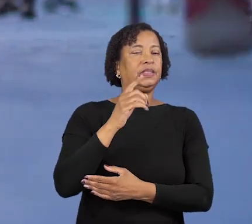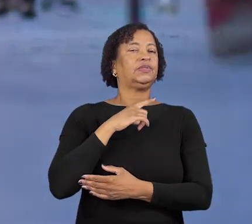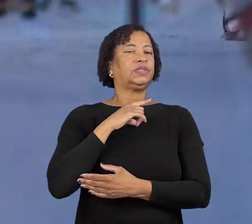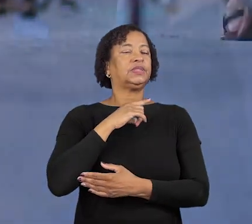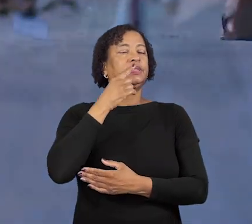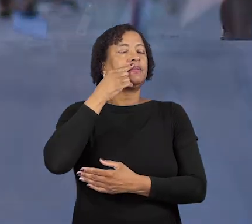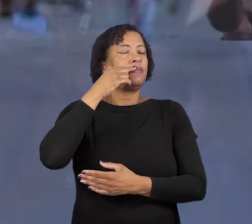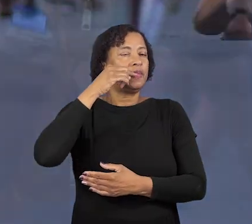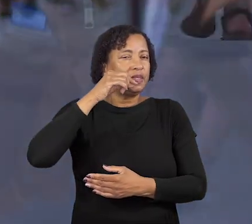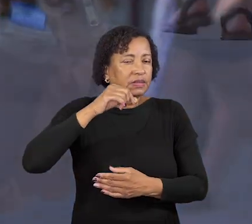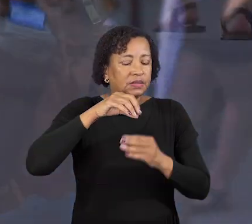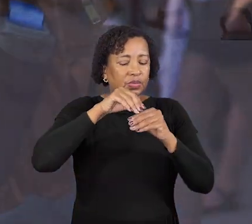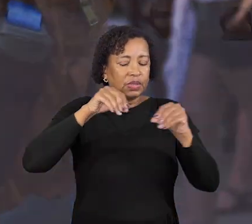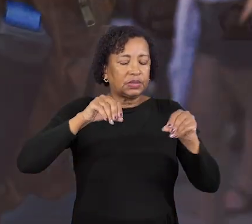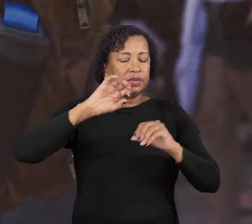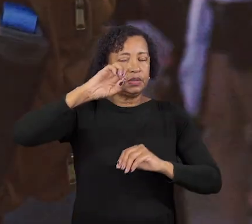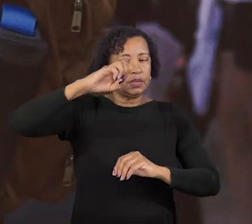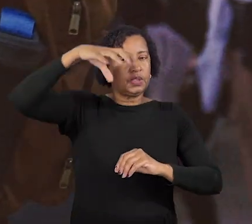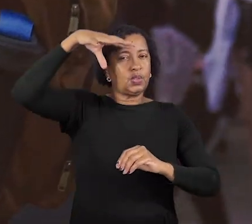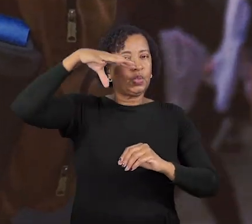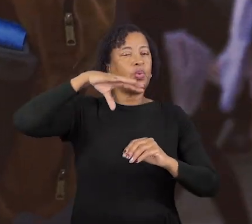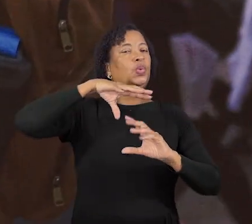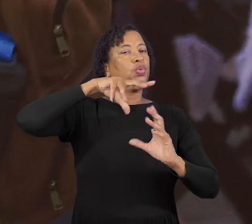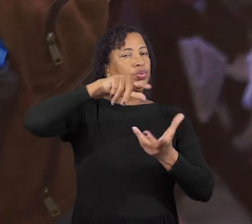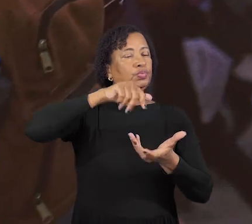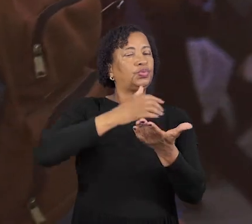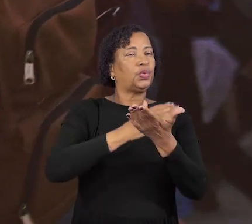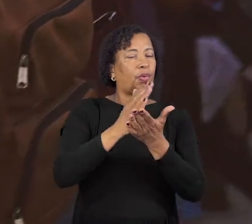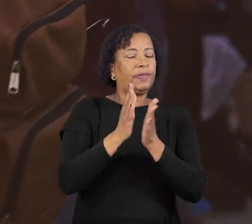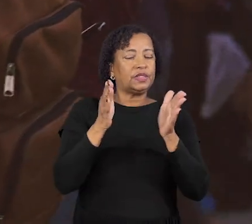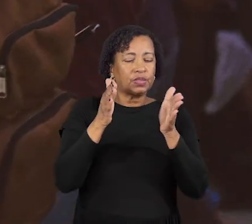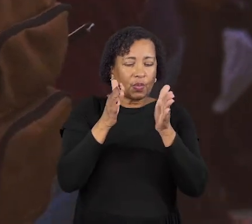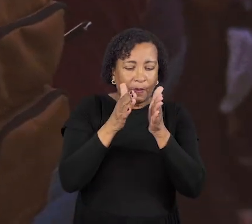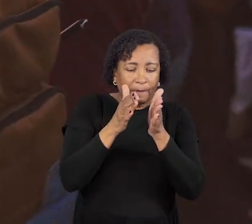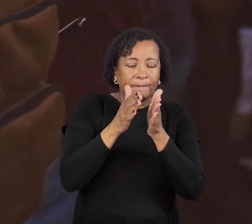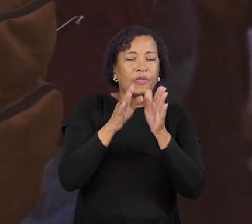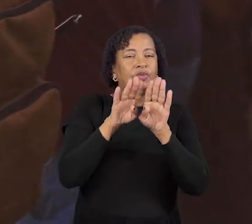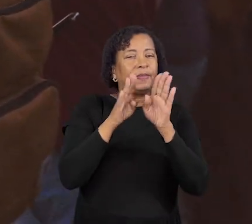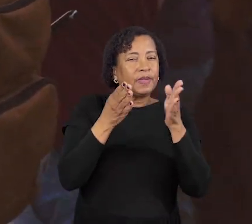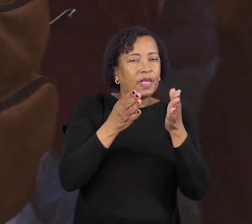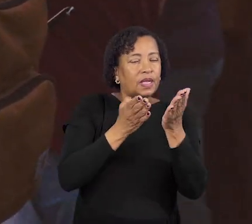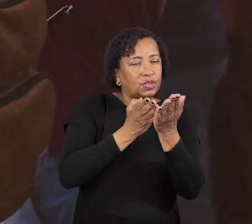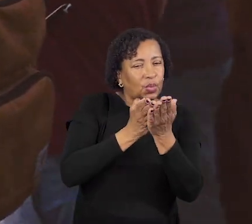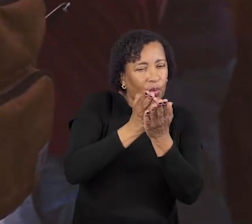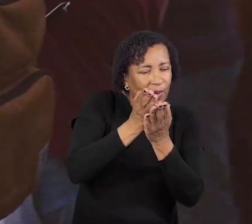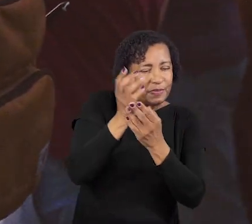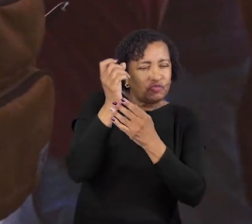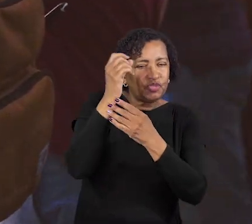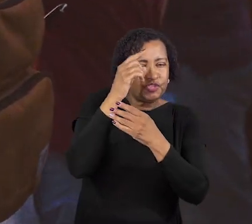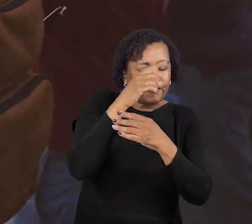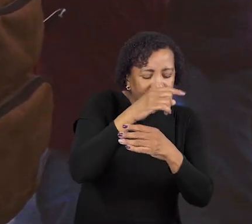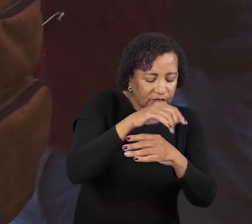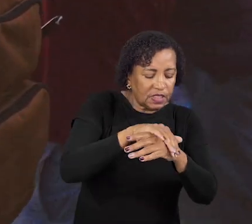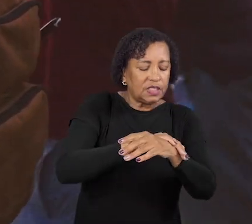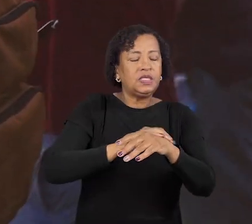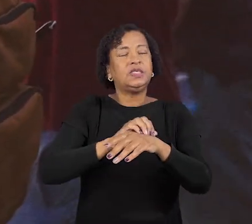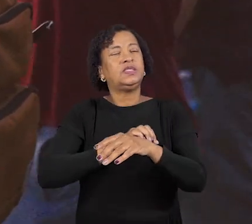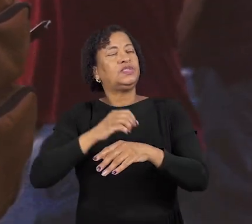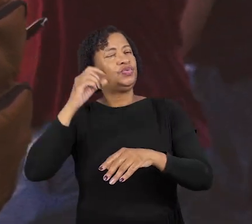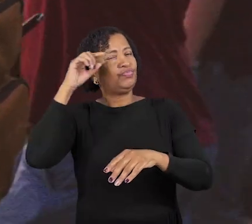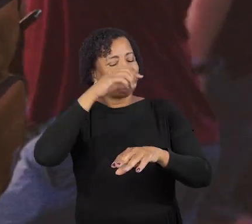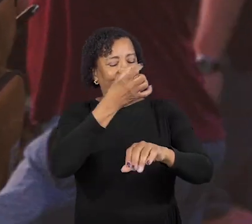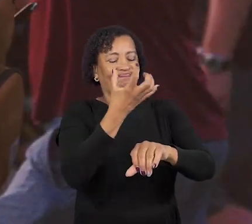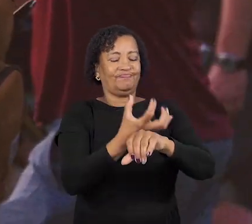de ser sal da terra e luz do mundo começa com uma porta estreita, seguida por um caminho difícil de discipulado